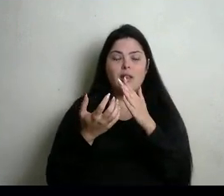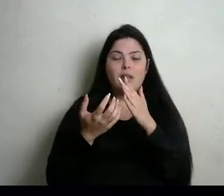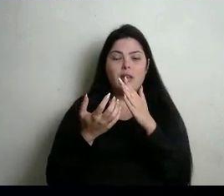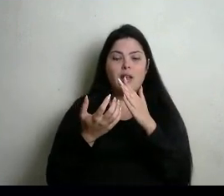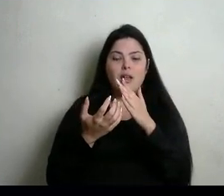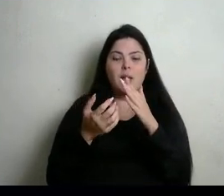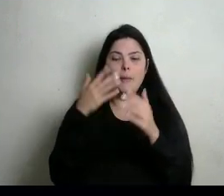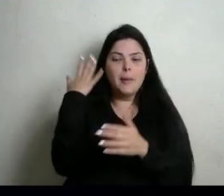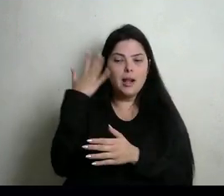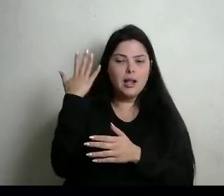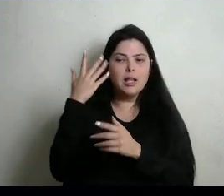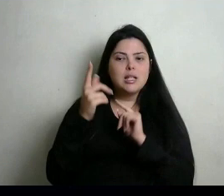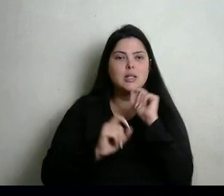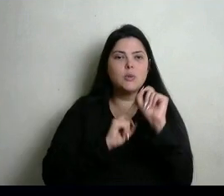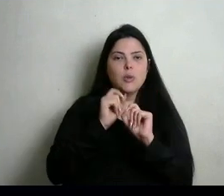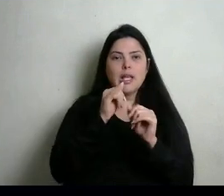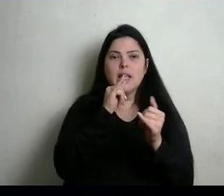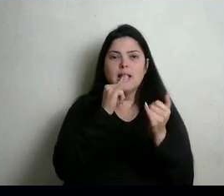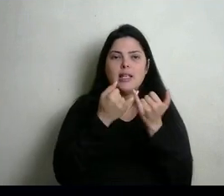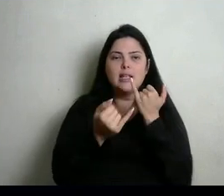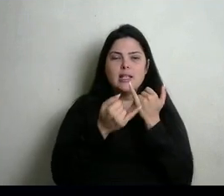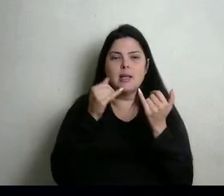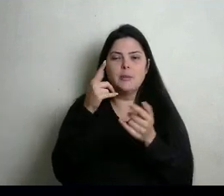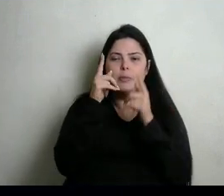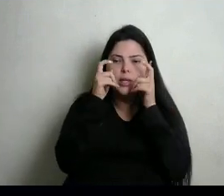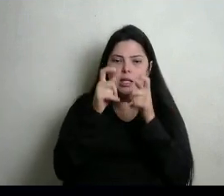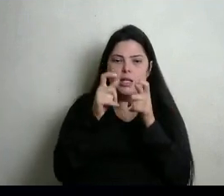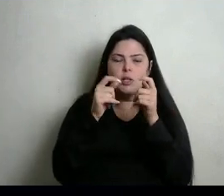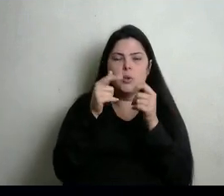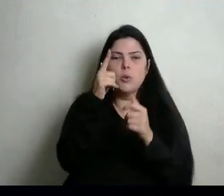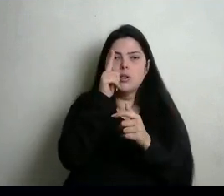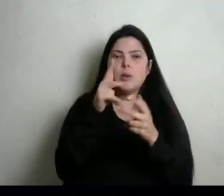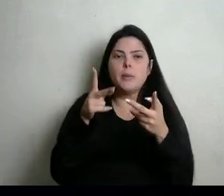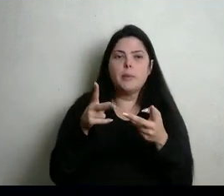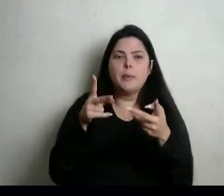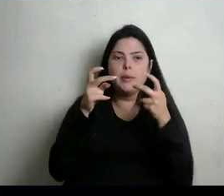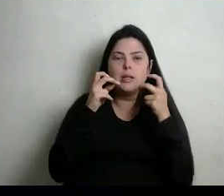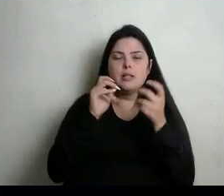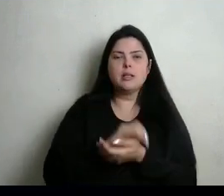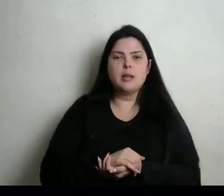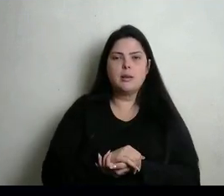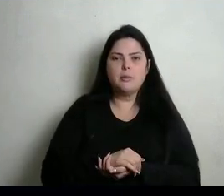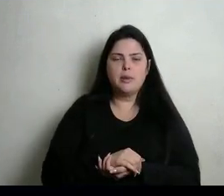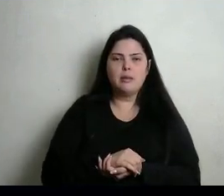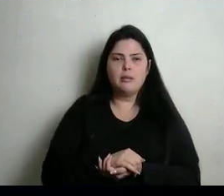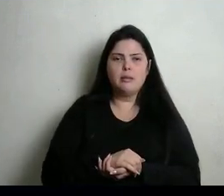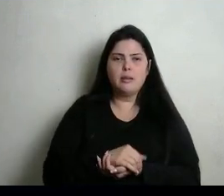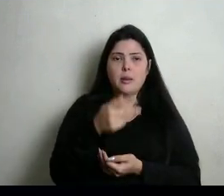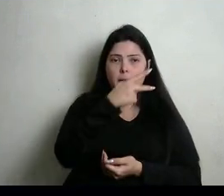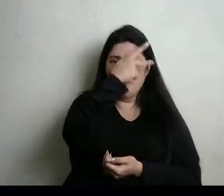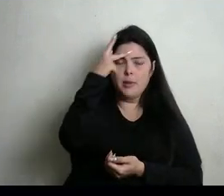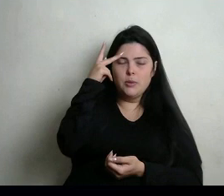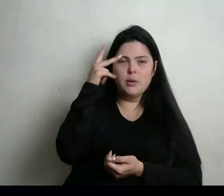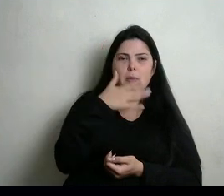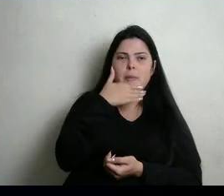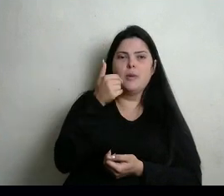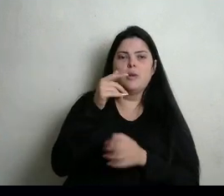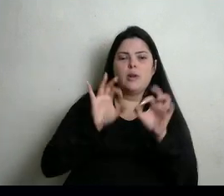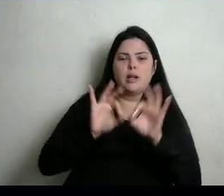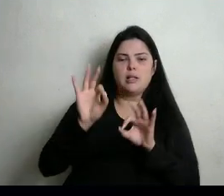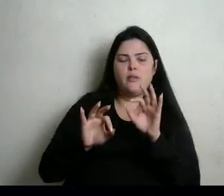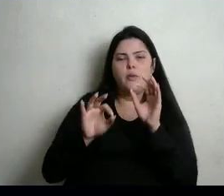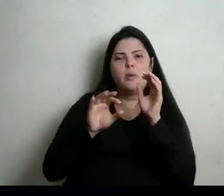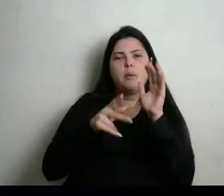pessoal trouxe um exemplo muito interessante que eles conseguiram perceber que as pessoas que melhor se saíram nos projetos No Code